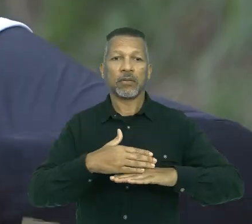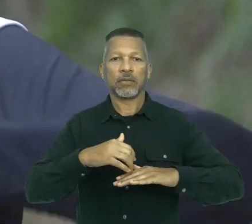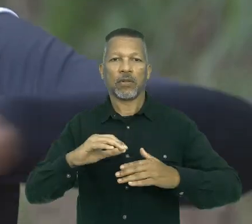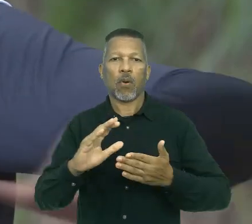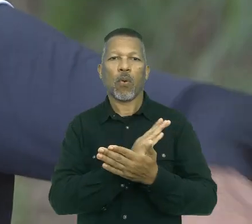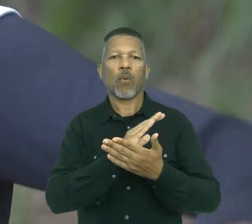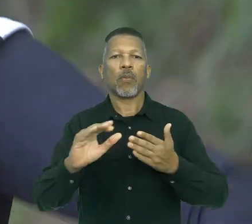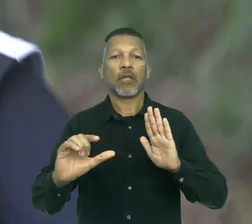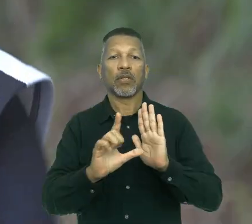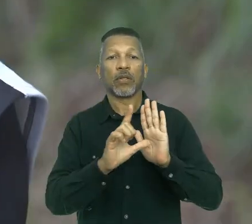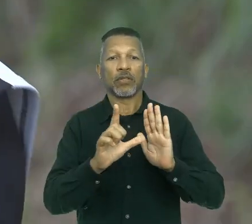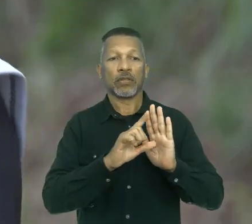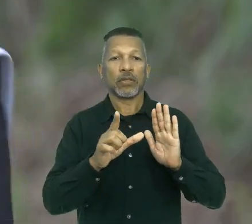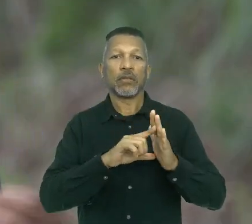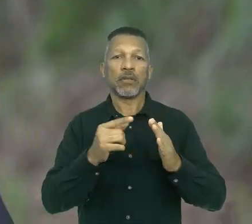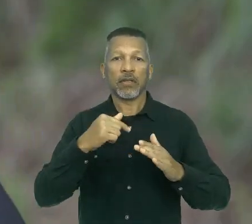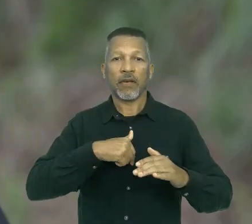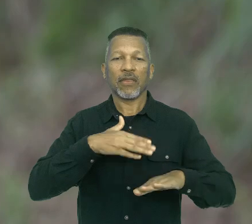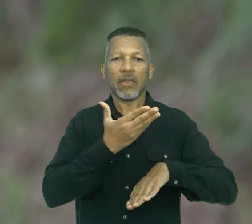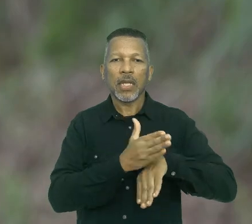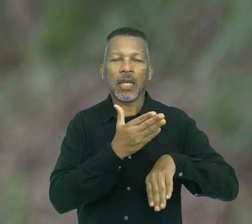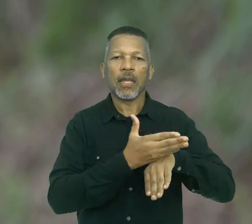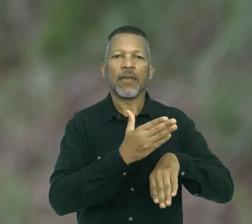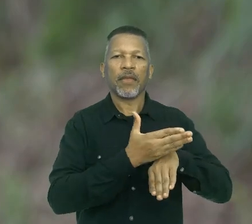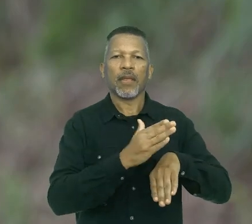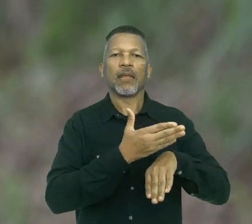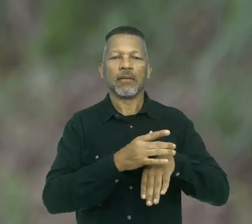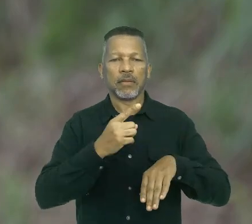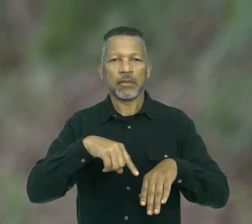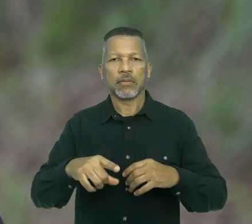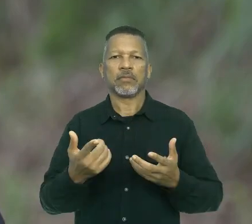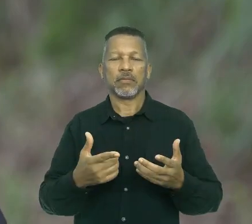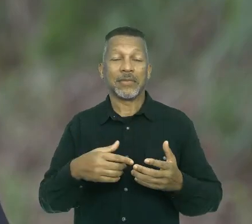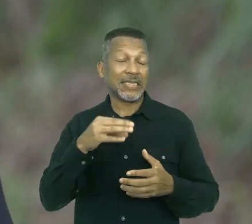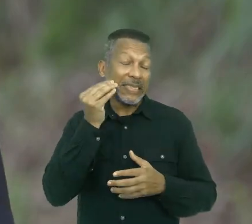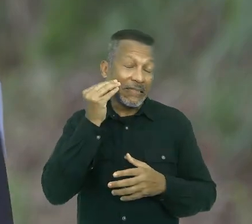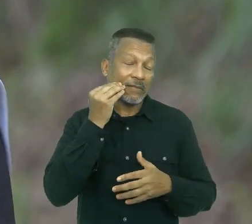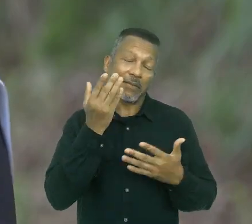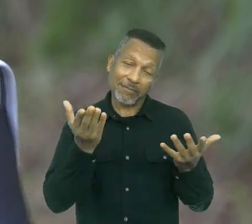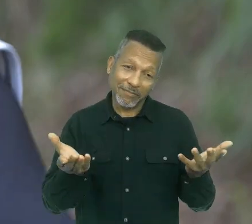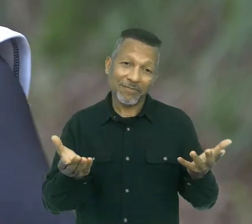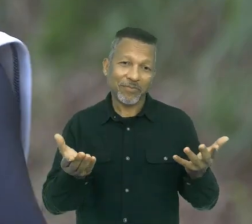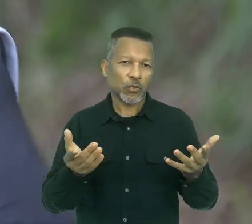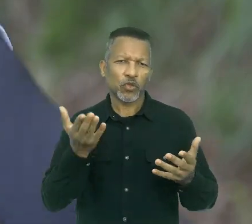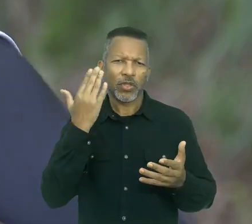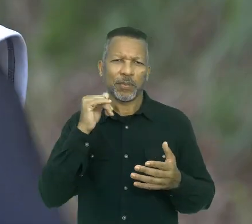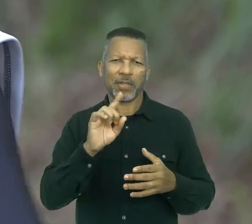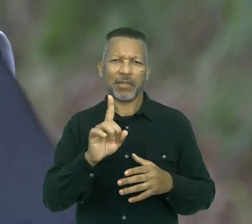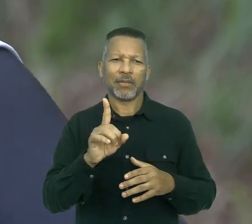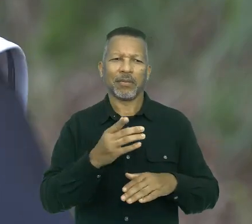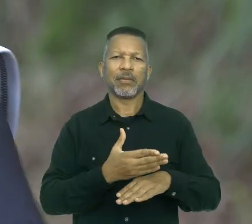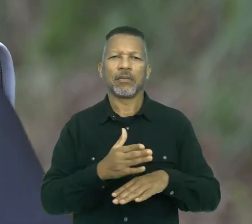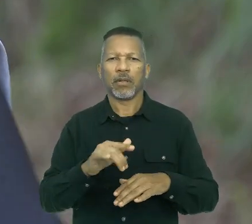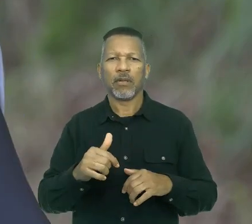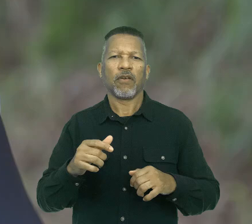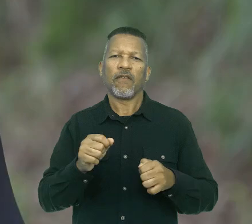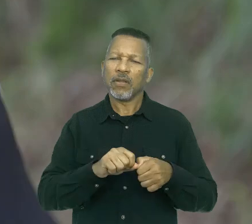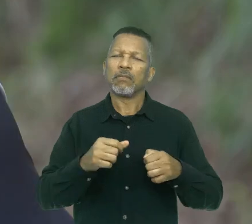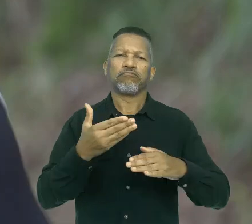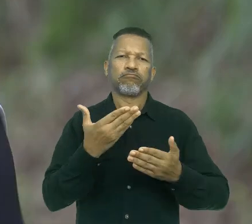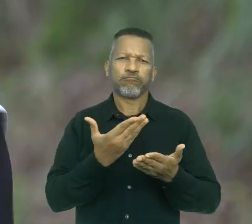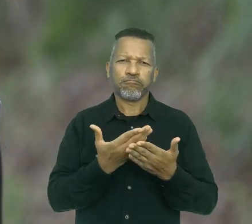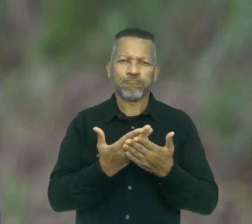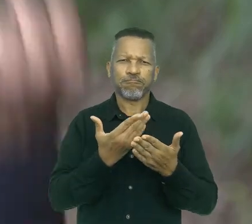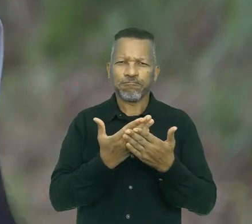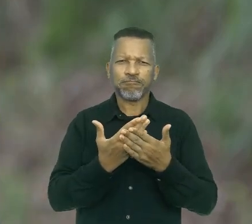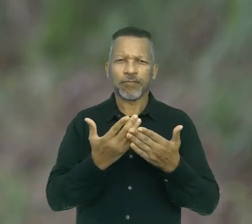lojas que tinha uma calçada imensa, então eles ficavam treinando ali, o flare, moinho, giro de cabeça, tentando, né? Não sabia não. Aí com o tempo, foi fazendo uma aula,